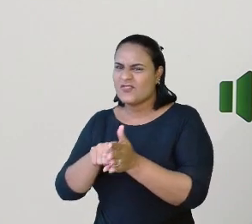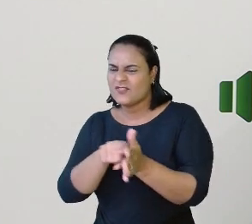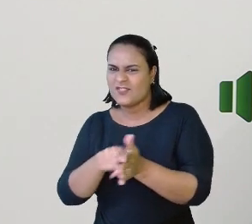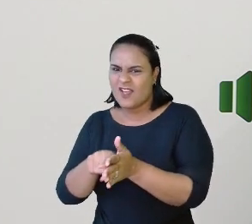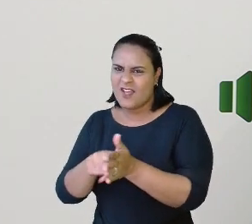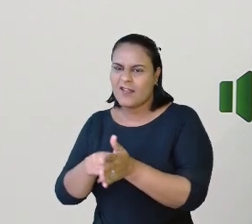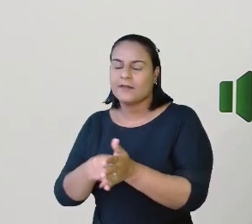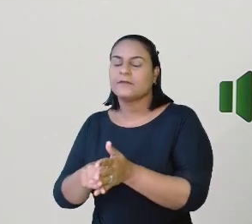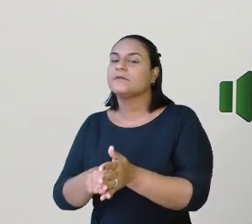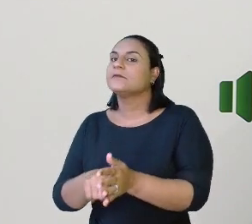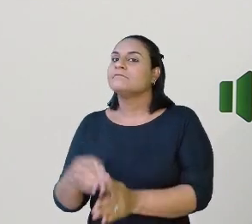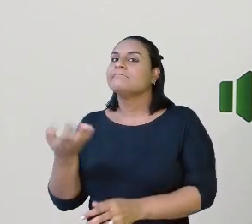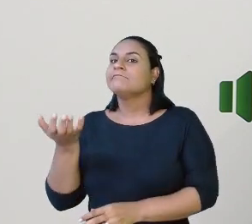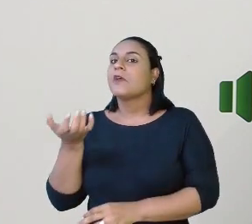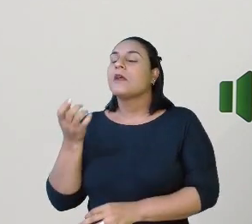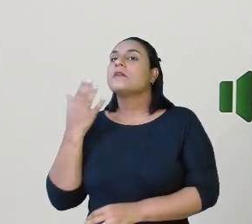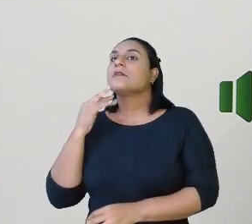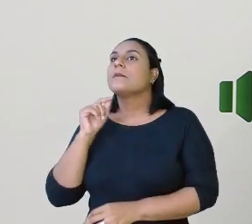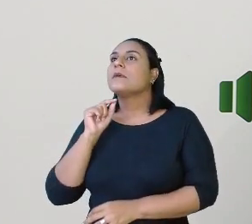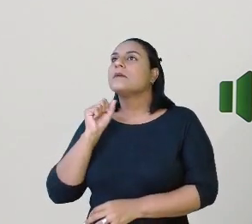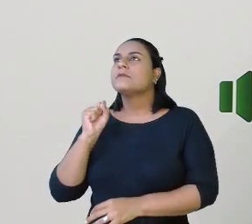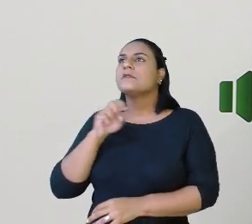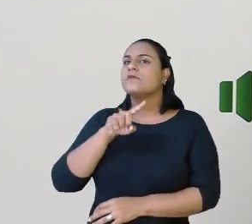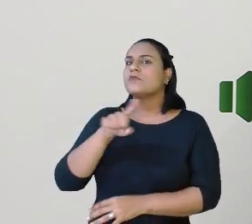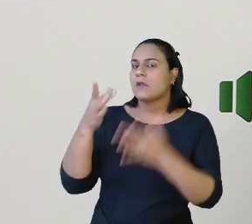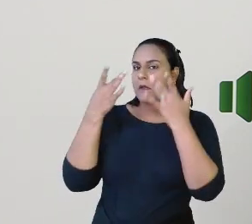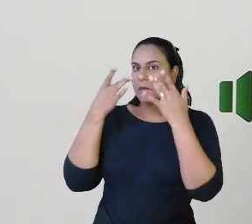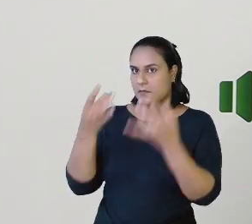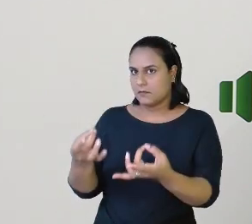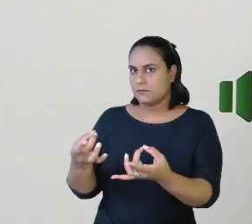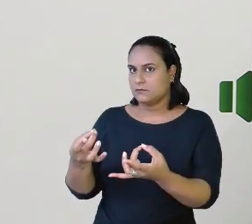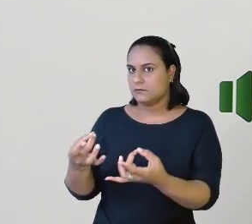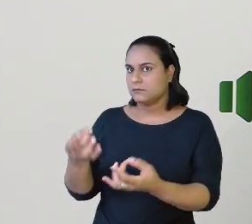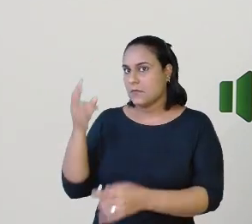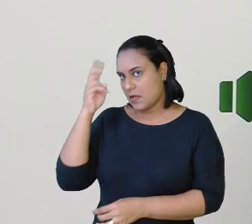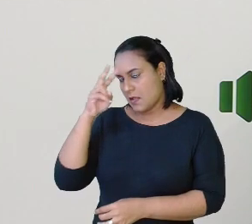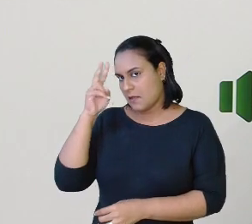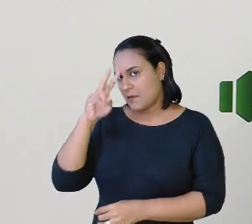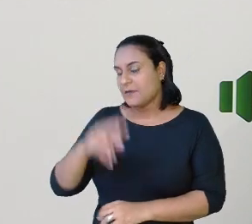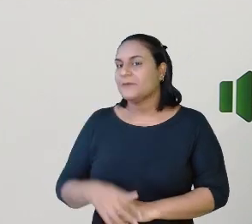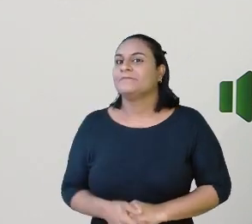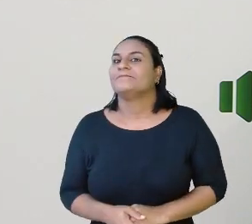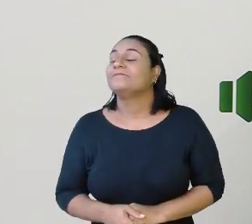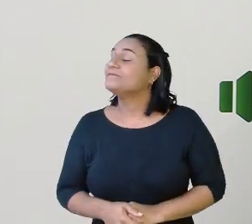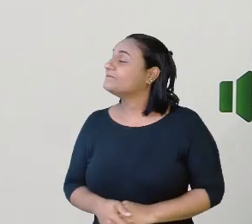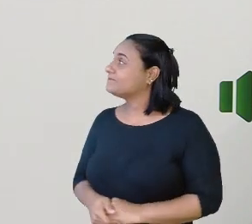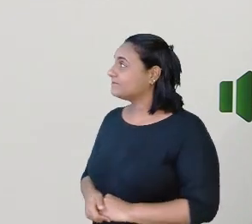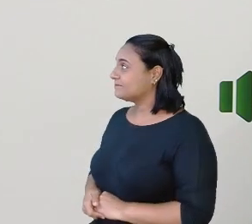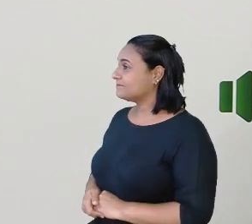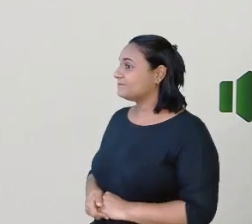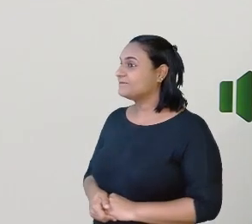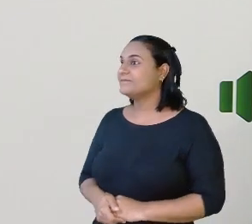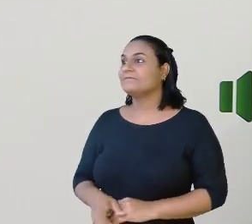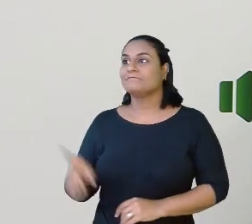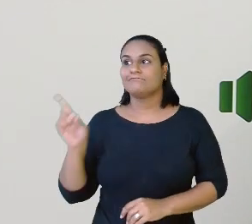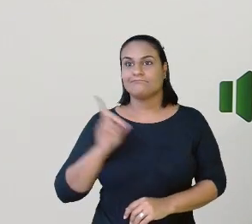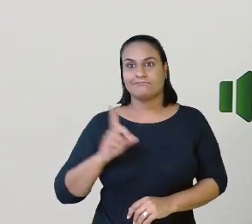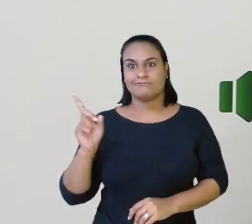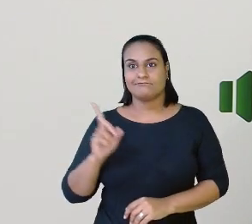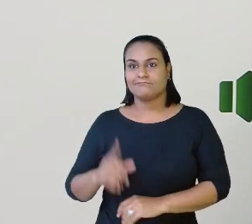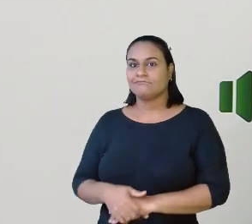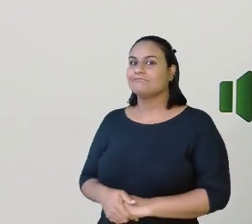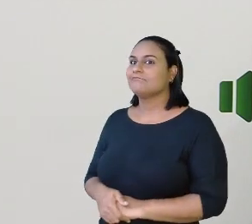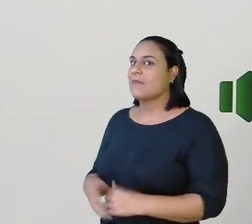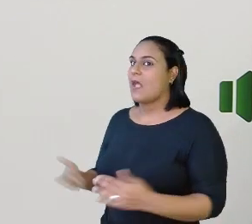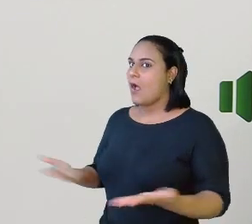E aí eu quero saber se vocês prestaram atenção. Porque eu disse isso na aula de hoje. Bom, essa daqui